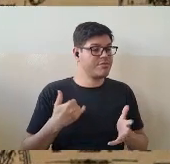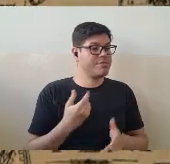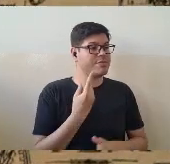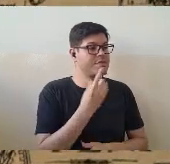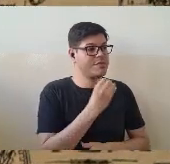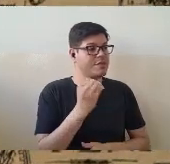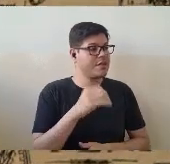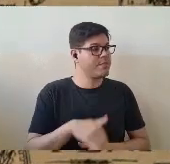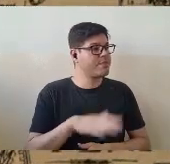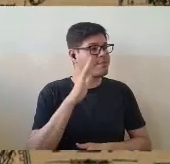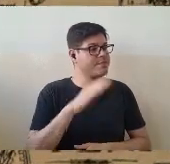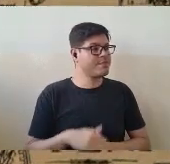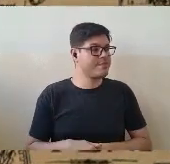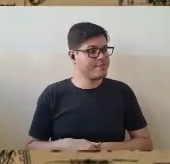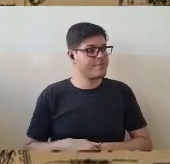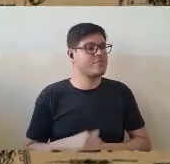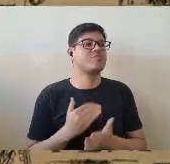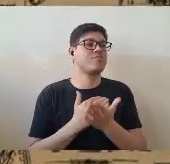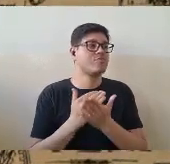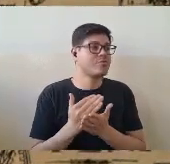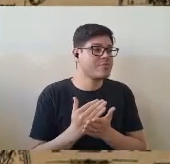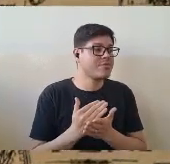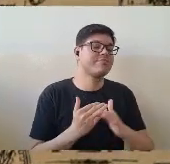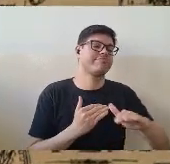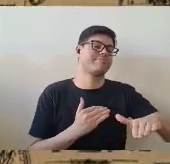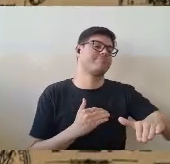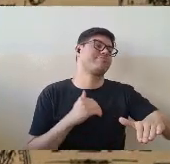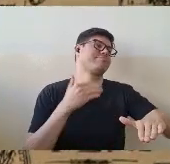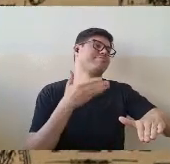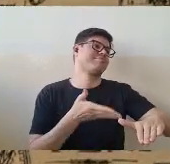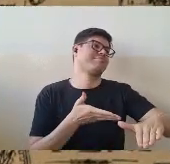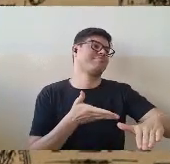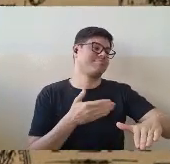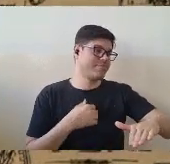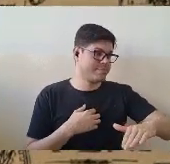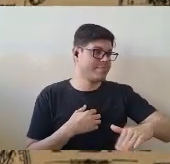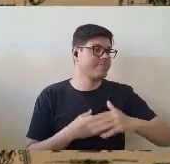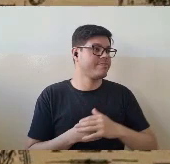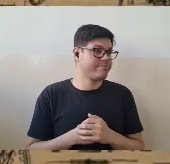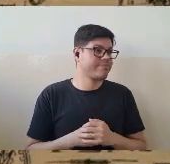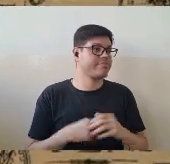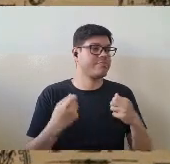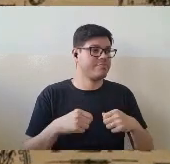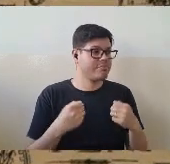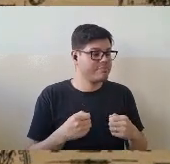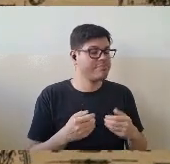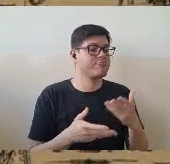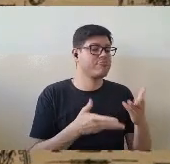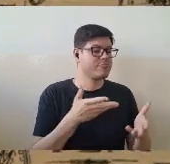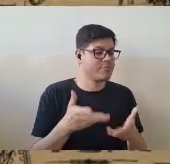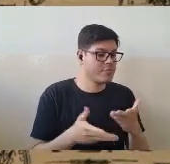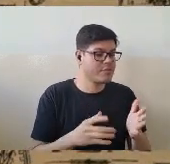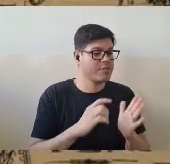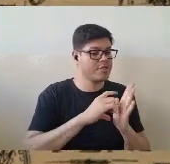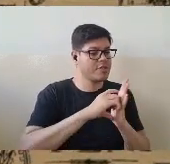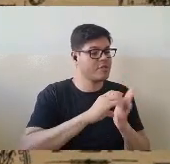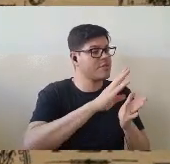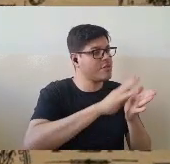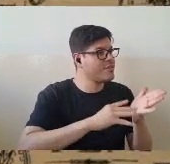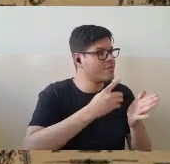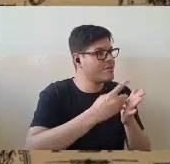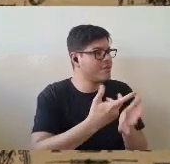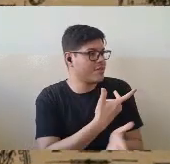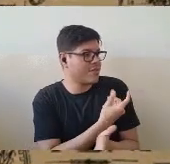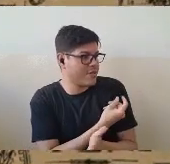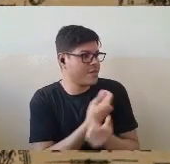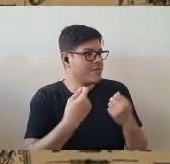né? Começa aí, exatamente, com a puericultura bem feita, cartão de vacinação que a gente tem que conferir. O senhor defende